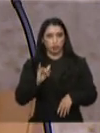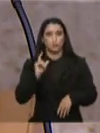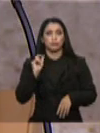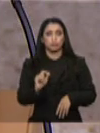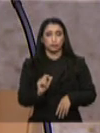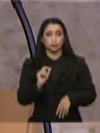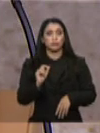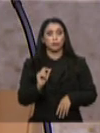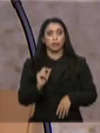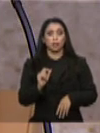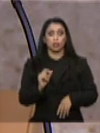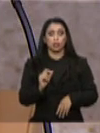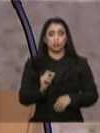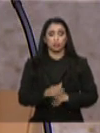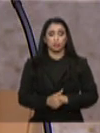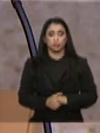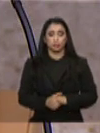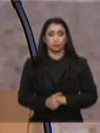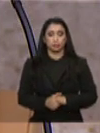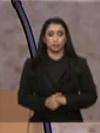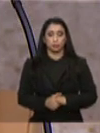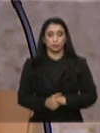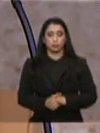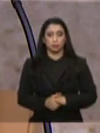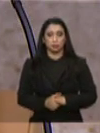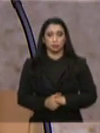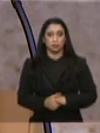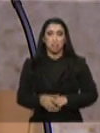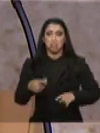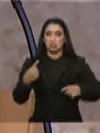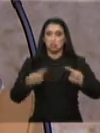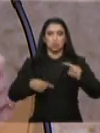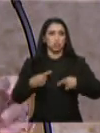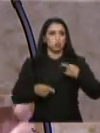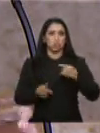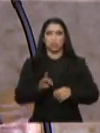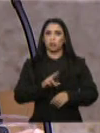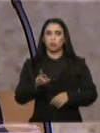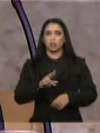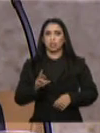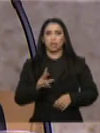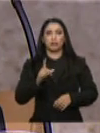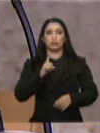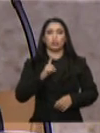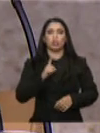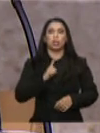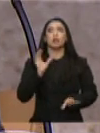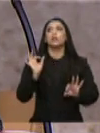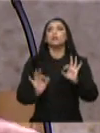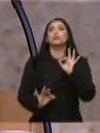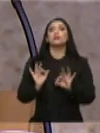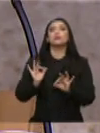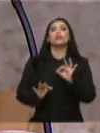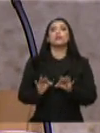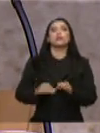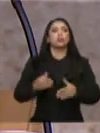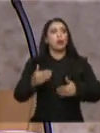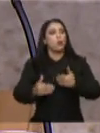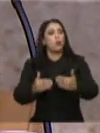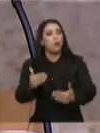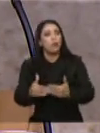em que não estava em discussão relação jurídica de trato continuado, como a